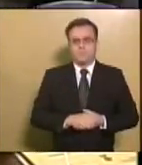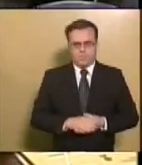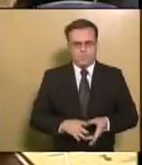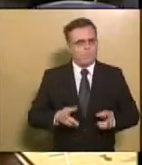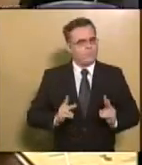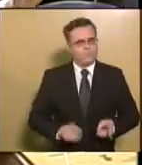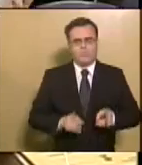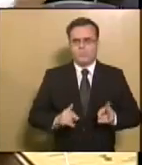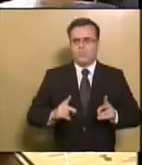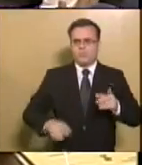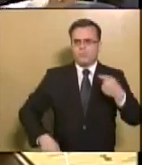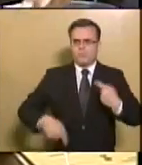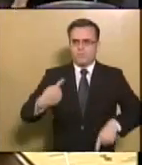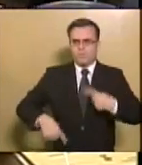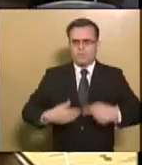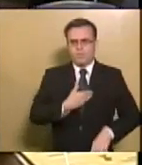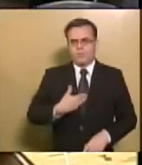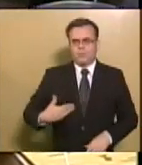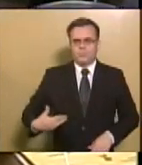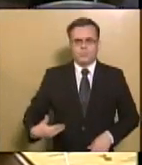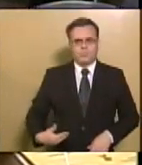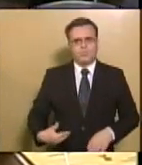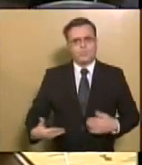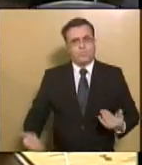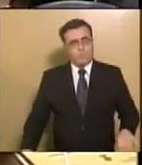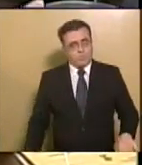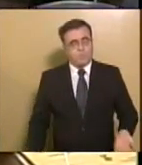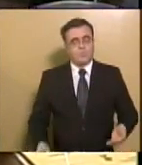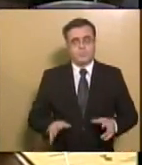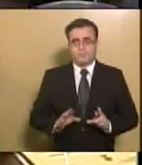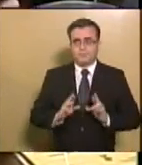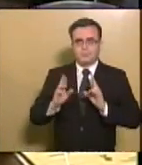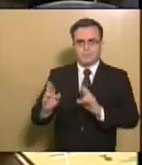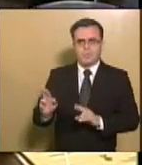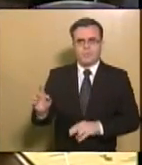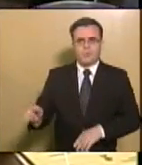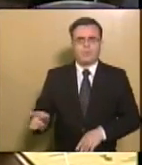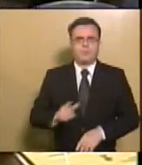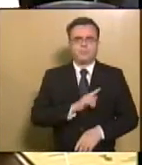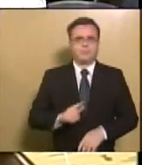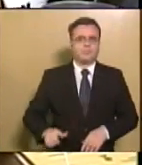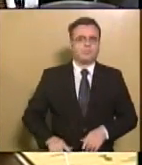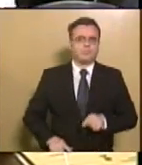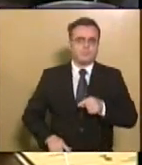trabalharmos políticas públicas através do governo que possam garantir,